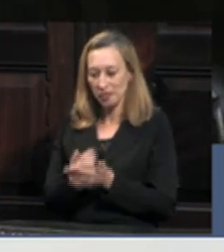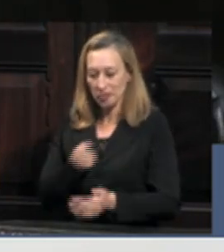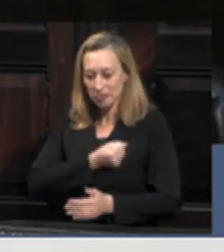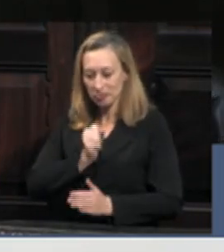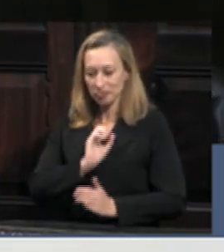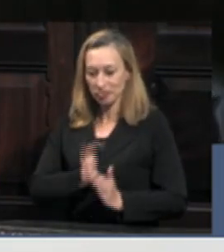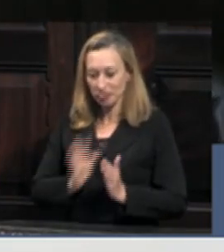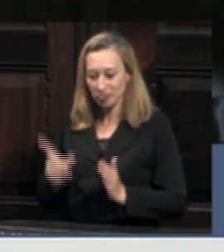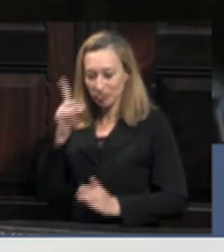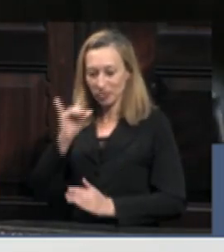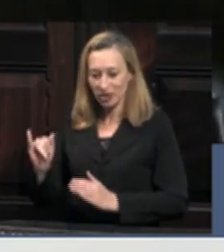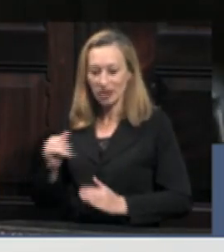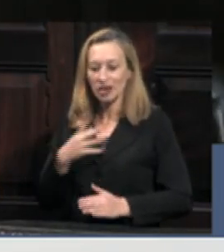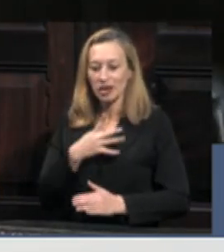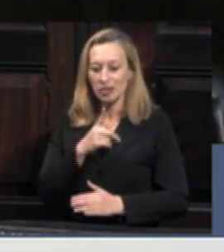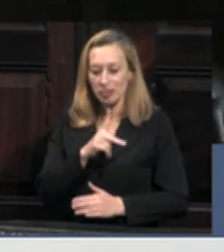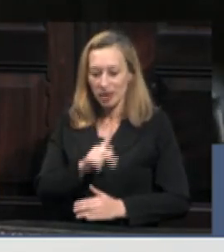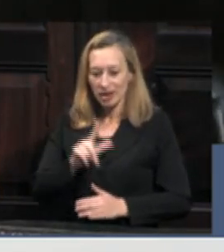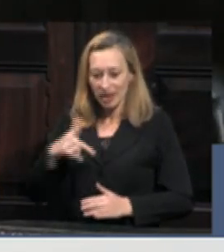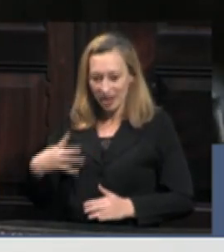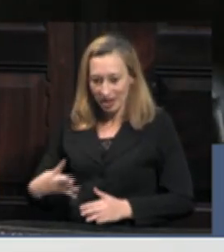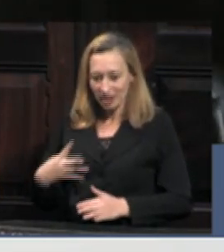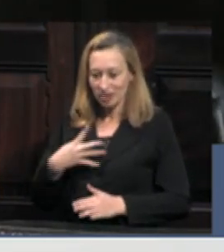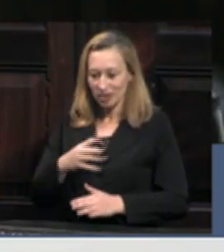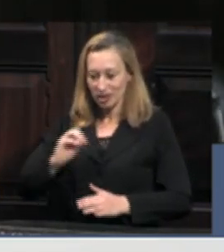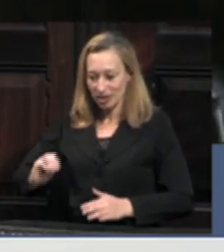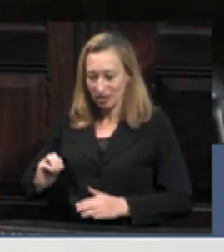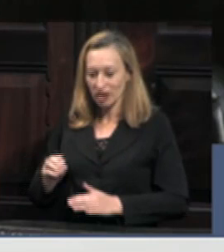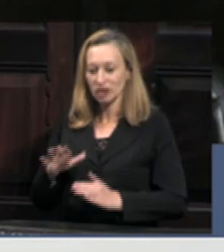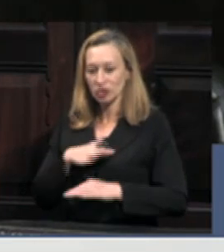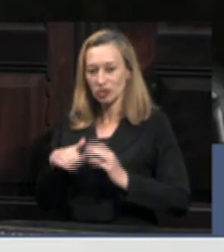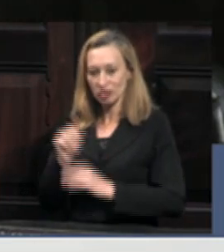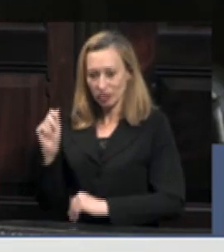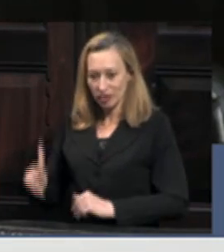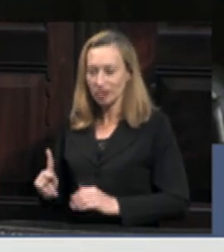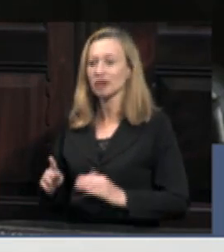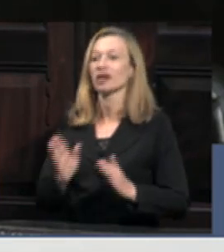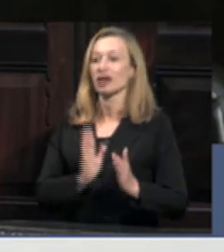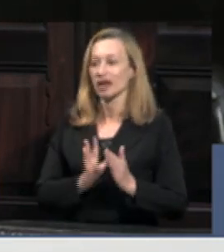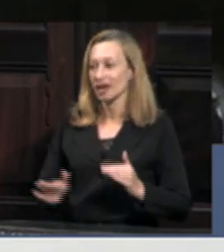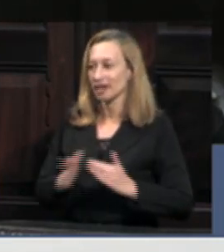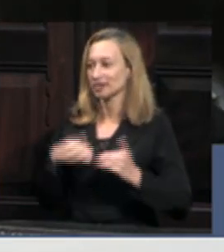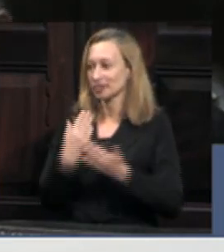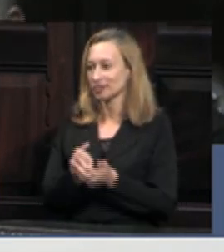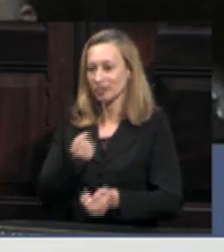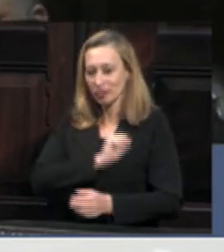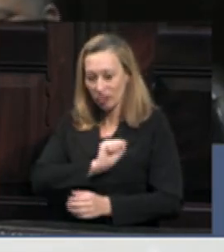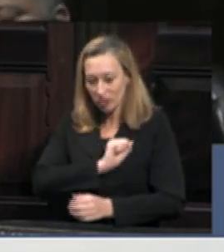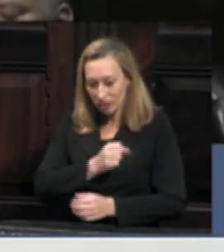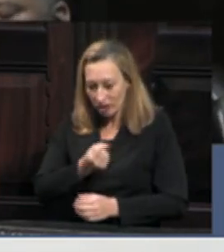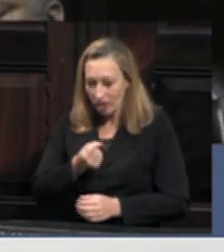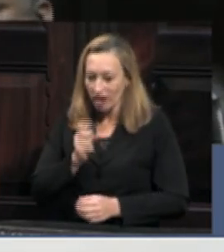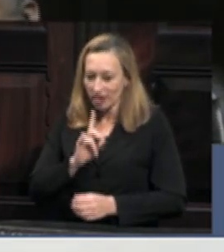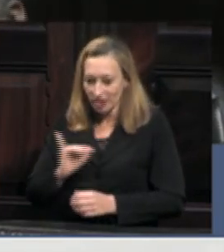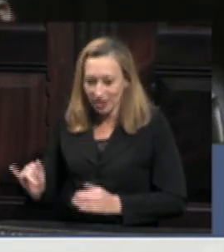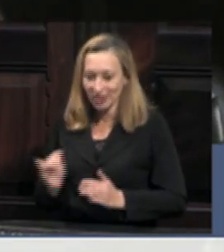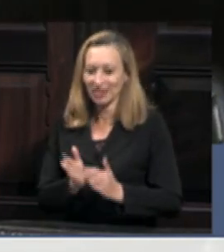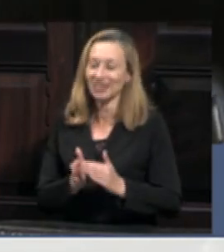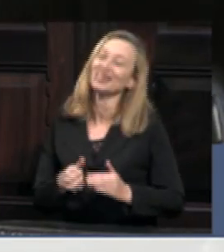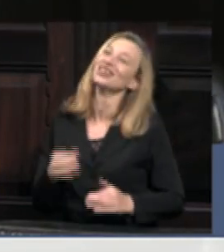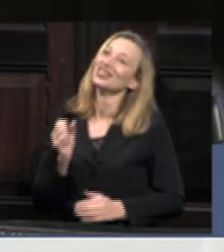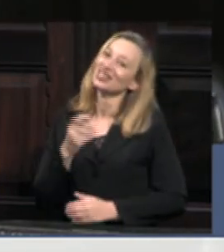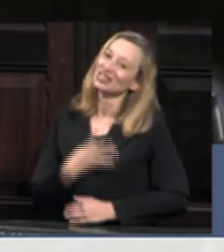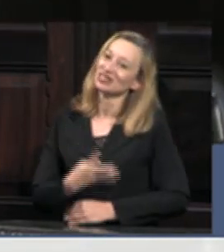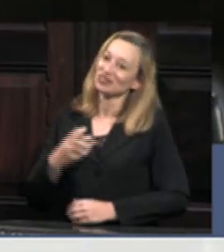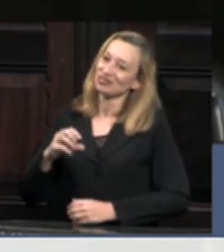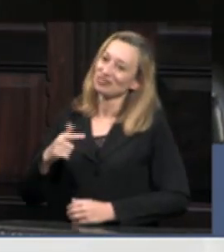dia PL 4064/2018, deputado Benedito Alves. Senhores que aprovam, nesse estão aprovados. Requer inclusão na ordem do dia PL 4077/2018,